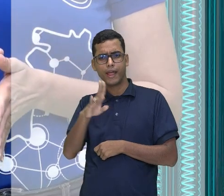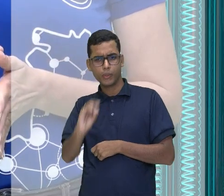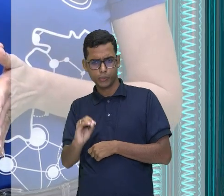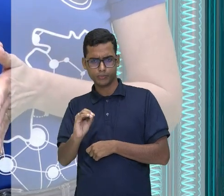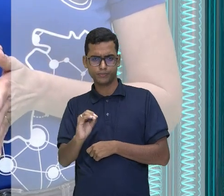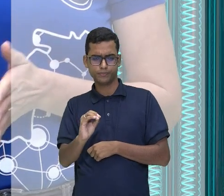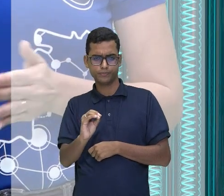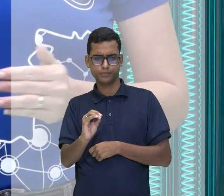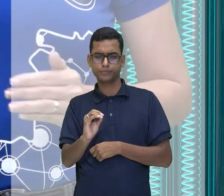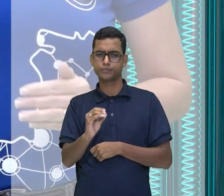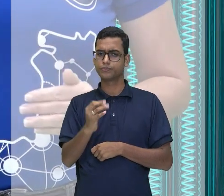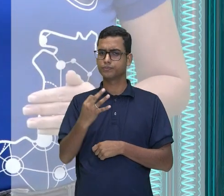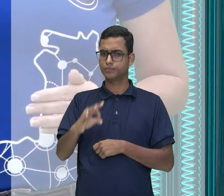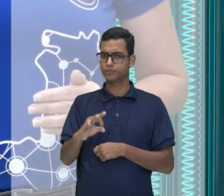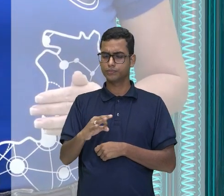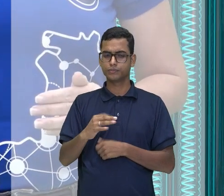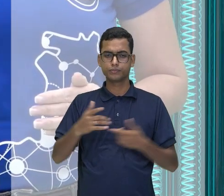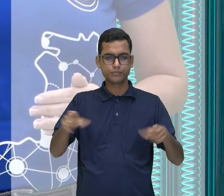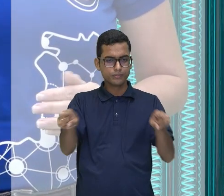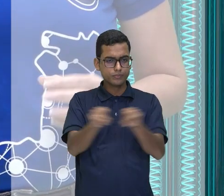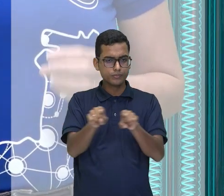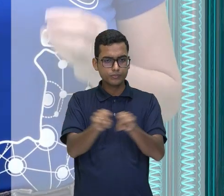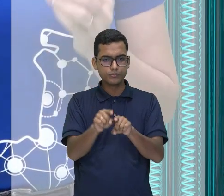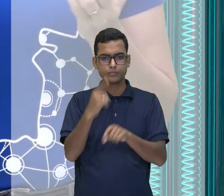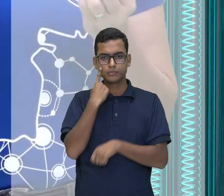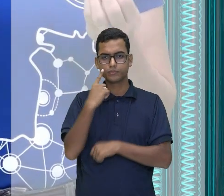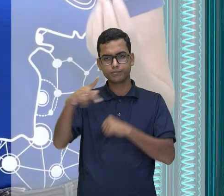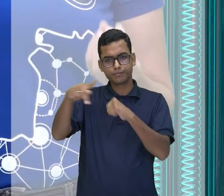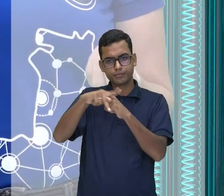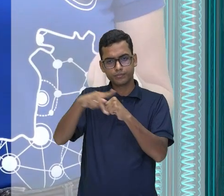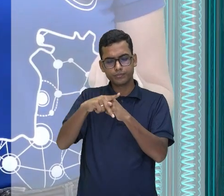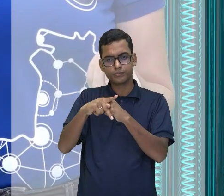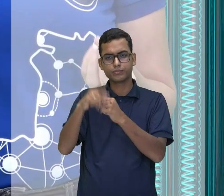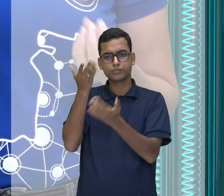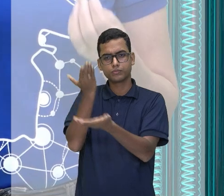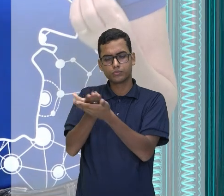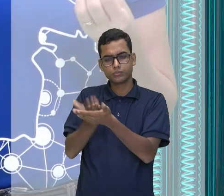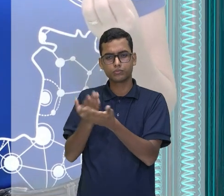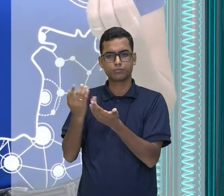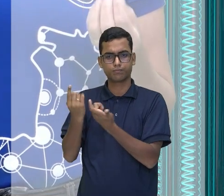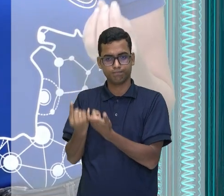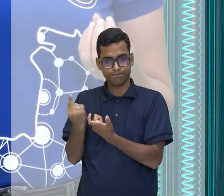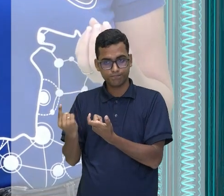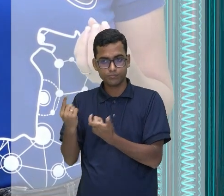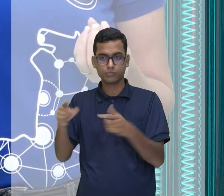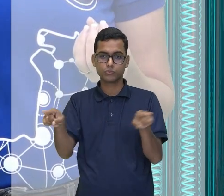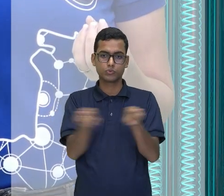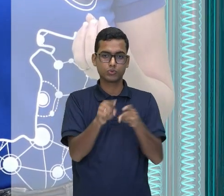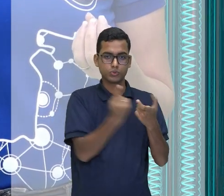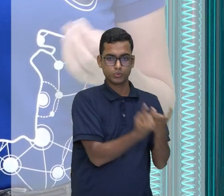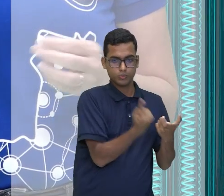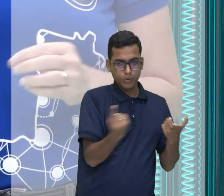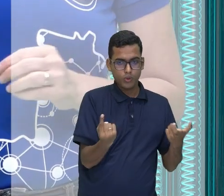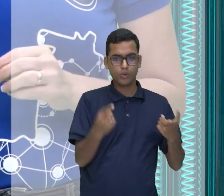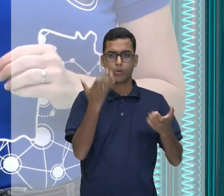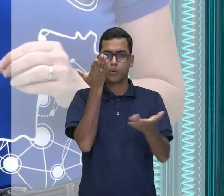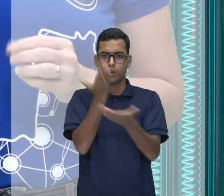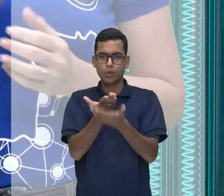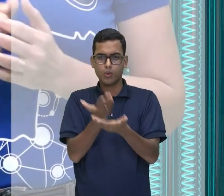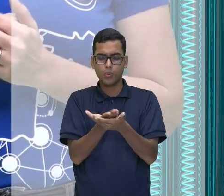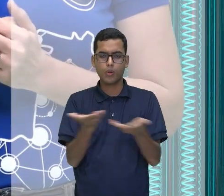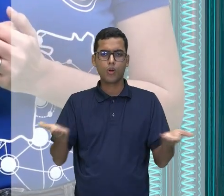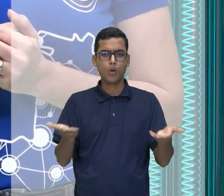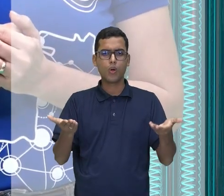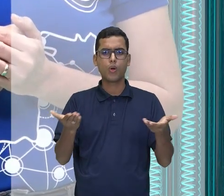Então, nós vimos aqui os pronomes, né? Tanto do singular quanto do plural. E